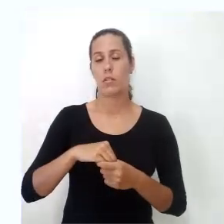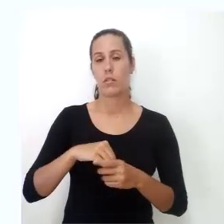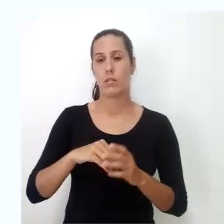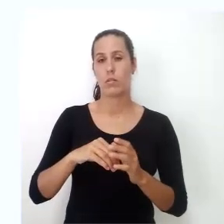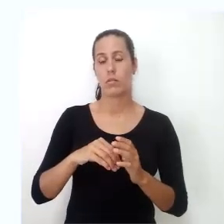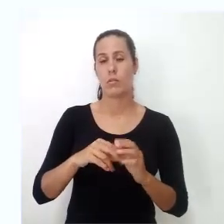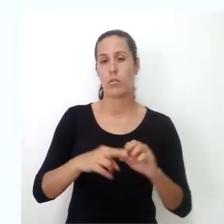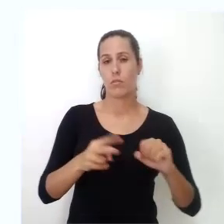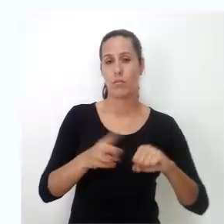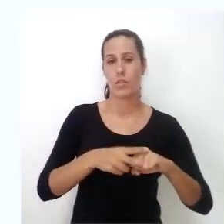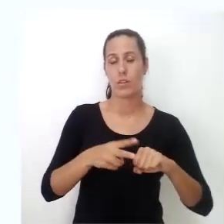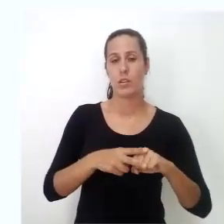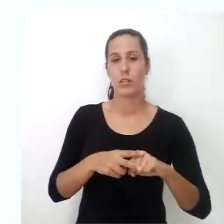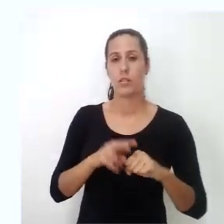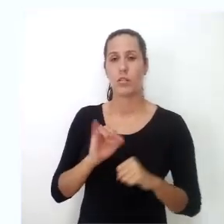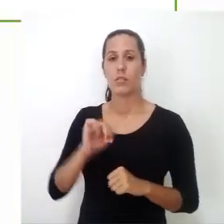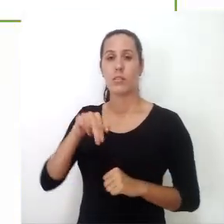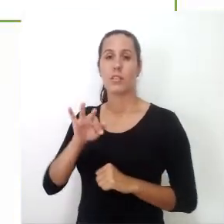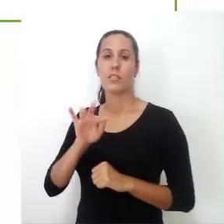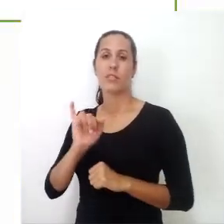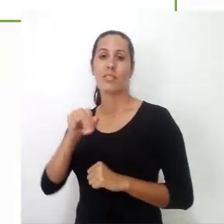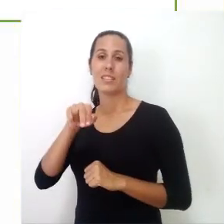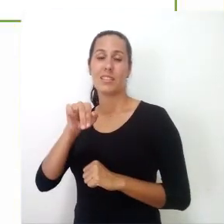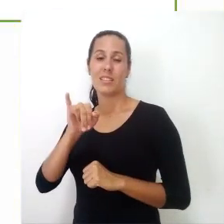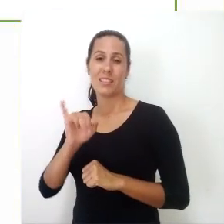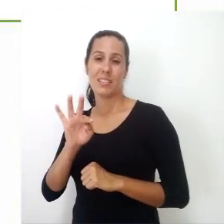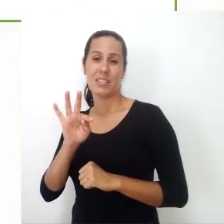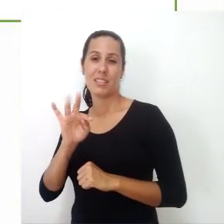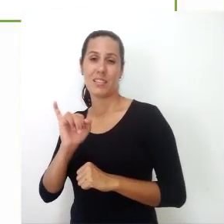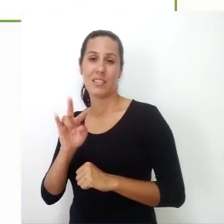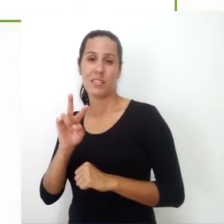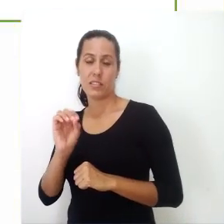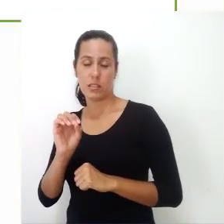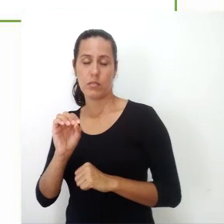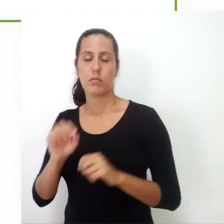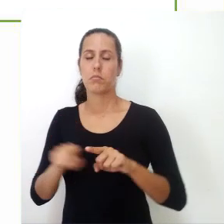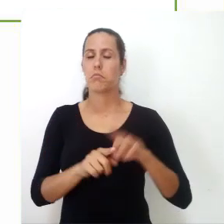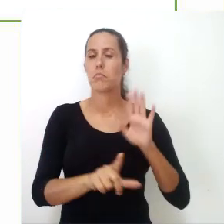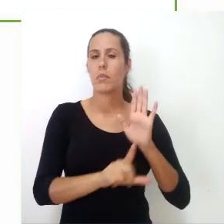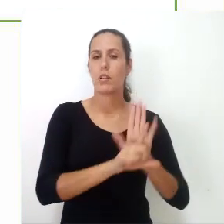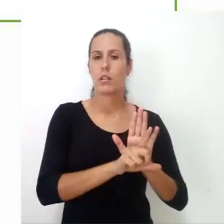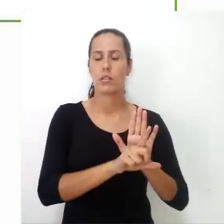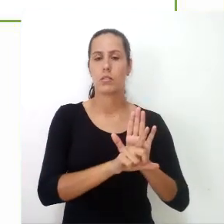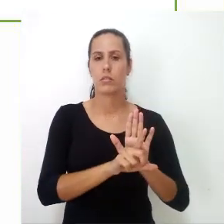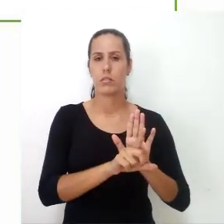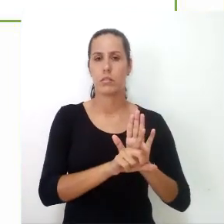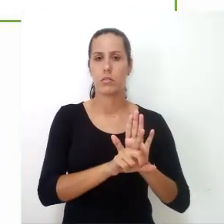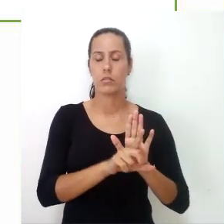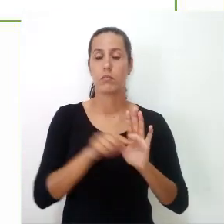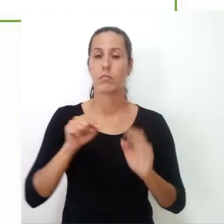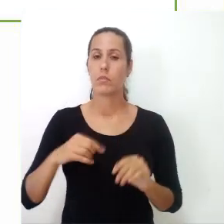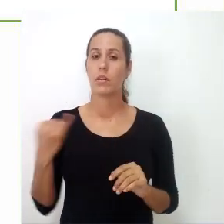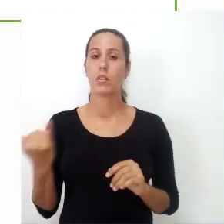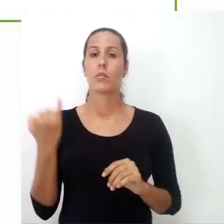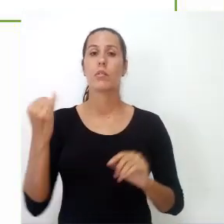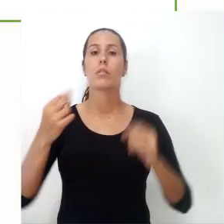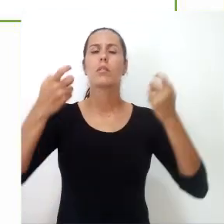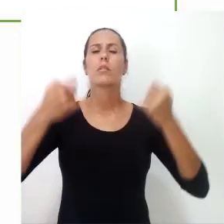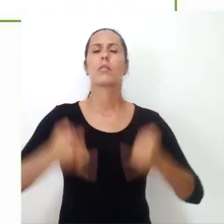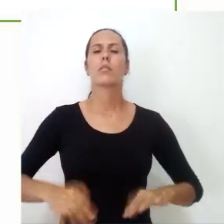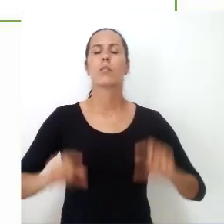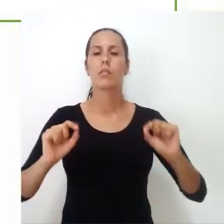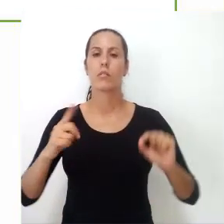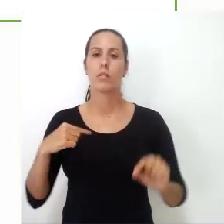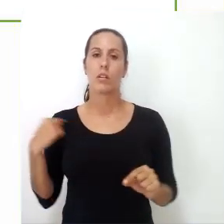questão importante para se trabalhar a questão de textos normativos e legais é estudar o verbo no infinitivo.